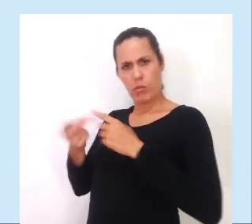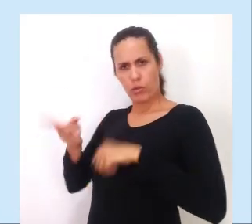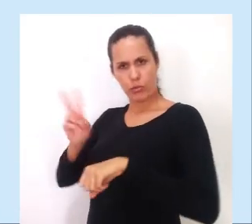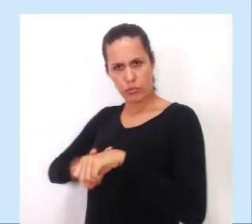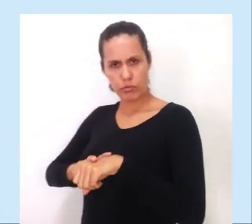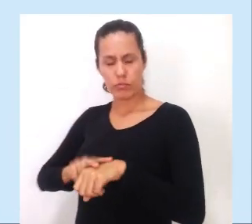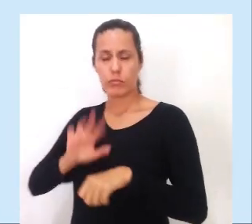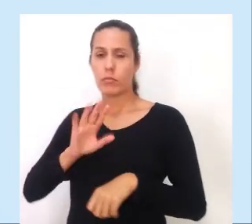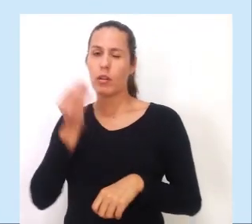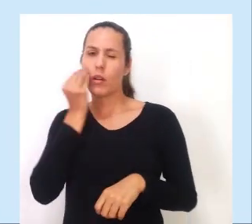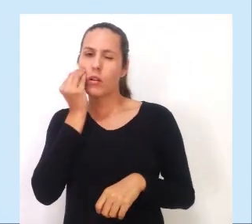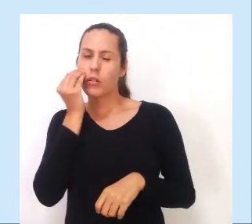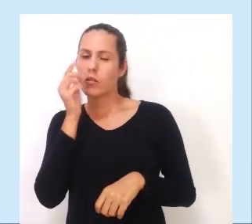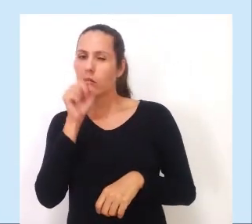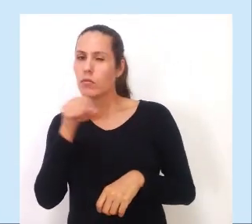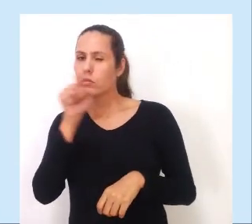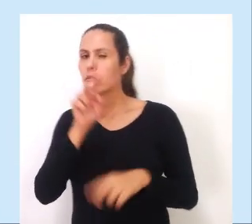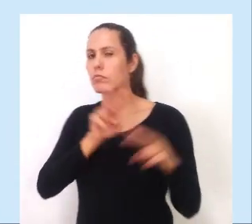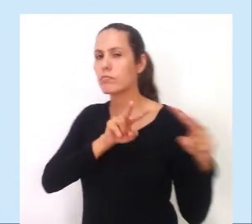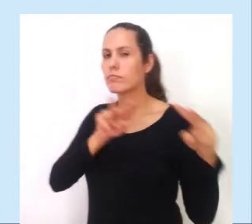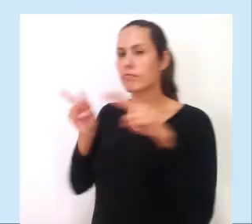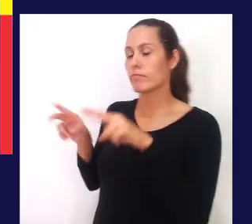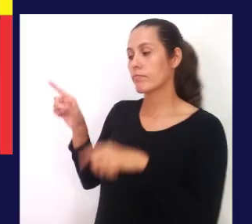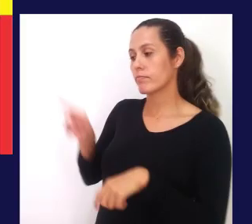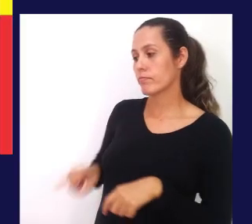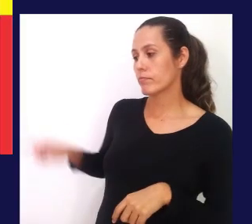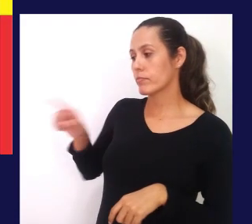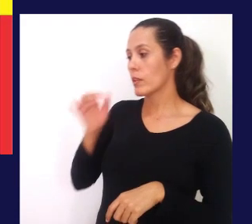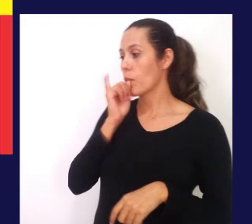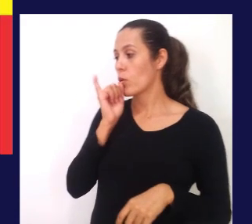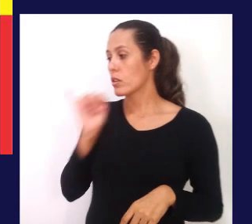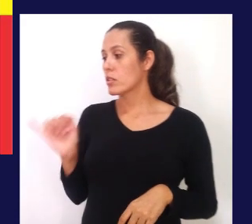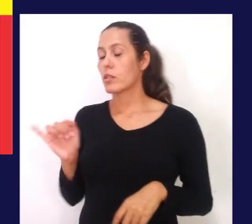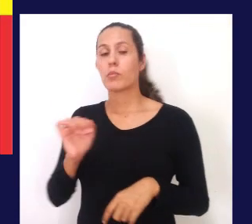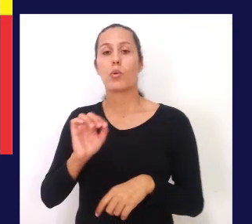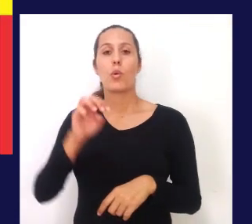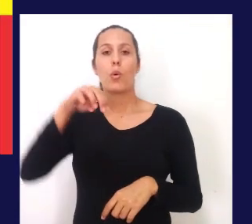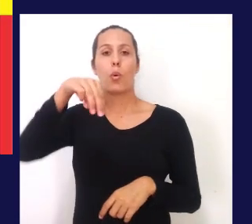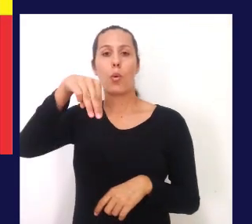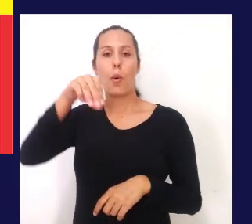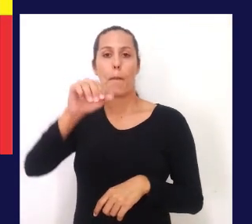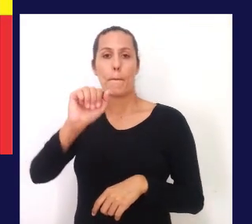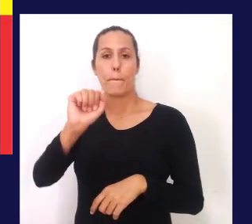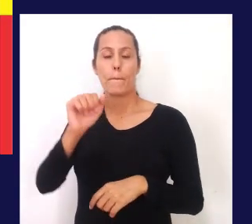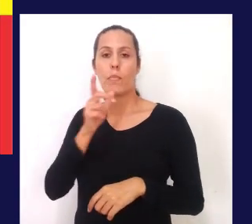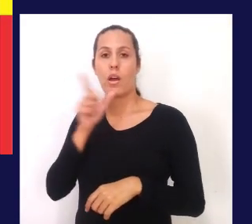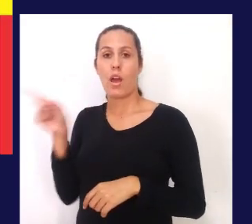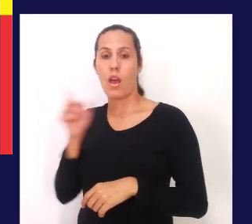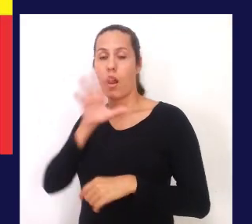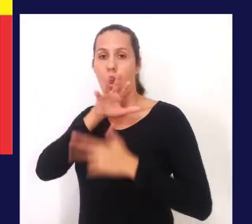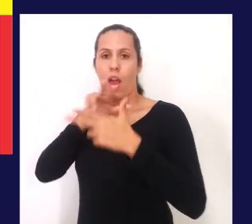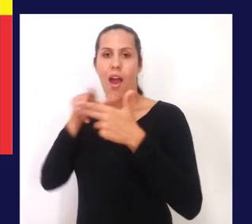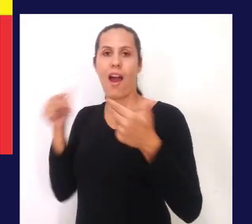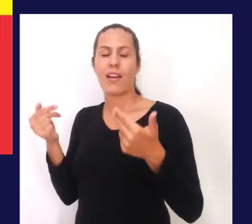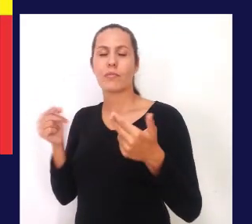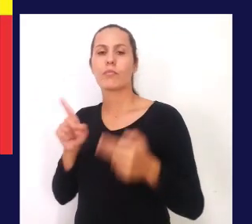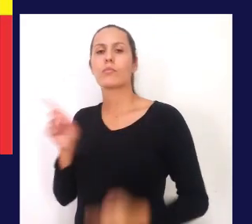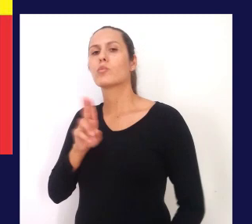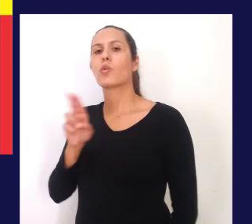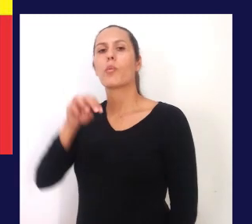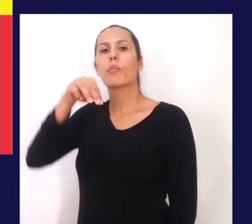parte externa quanto a parte interna. Como vocês podem observar nessa próxima imagem, a gente